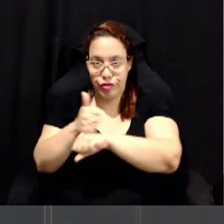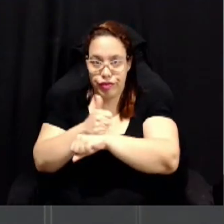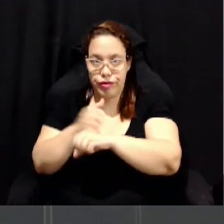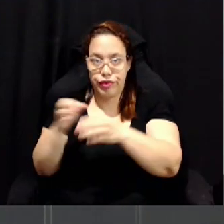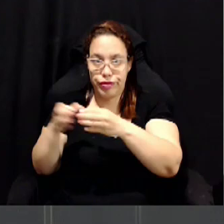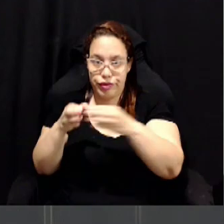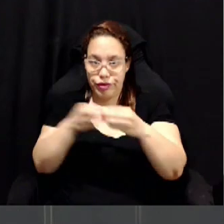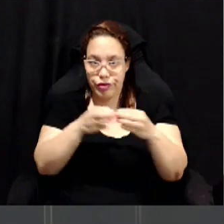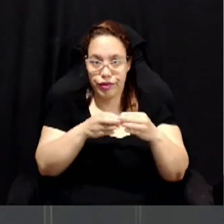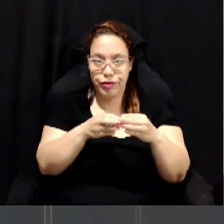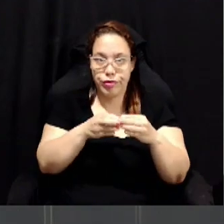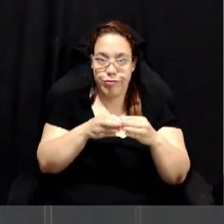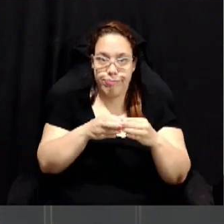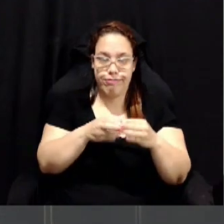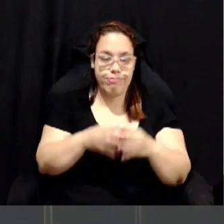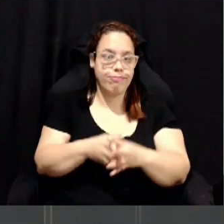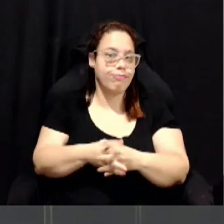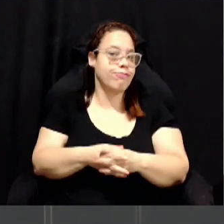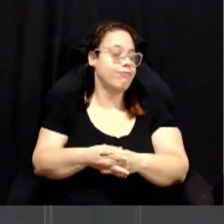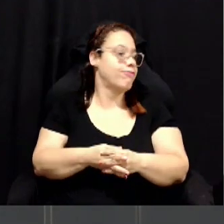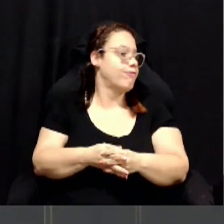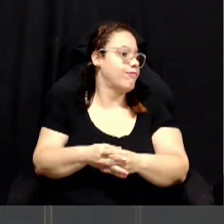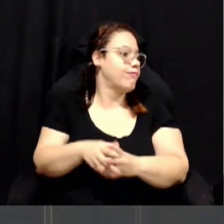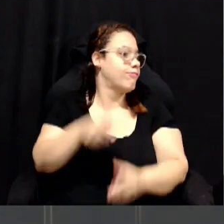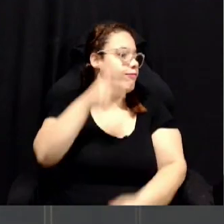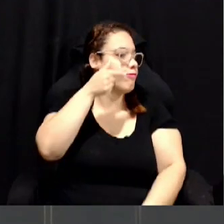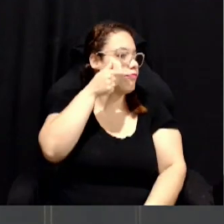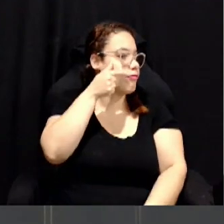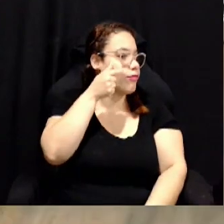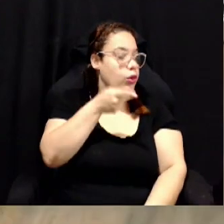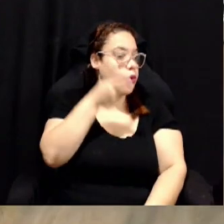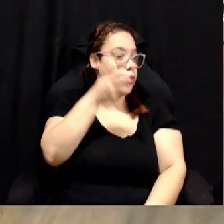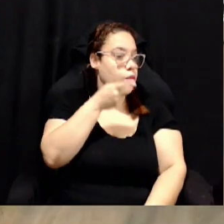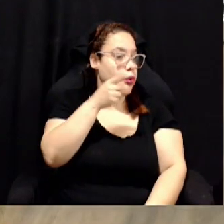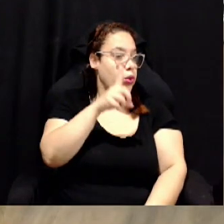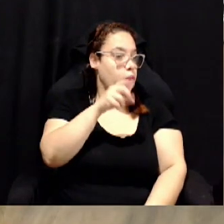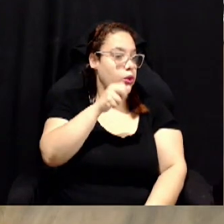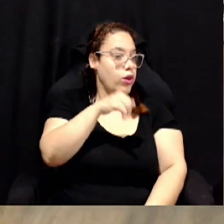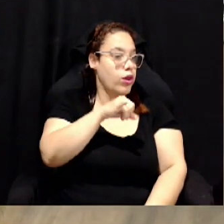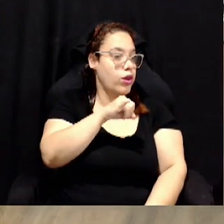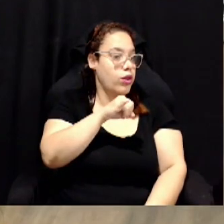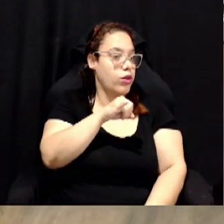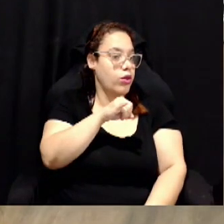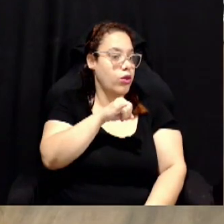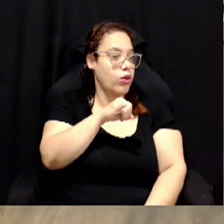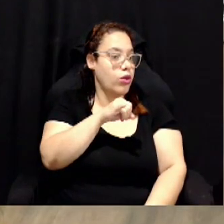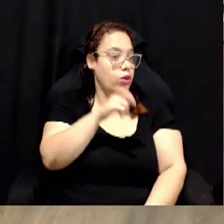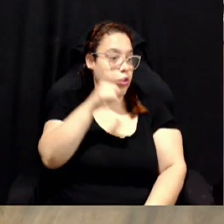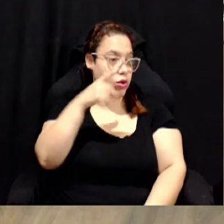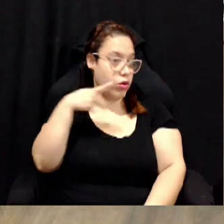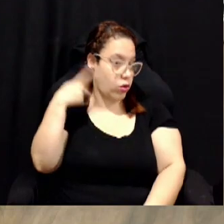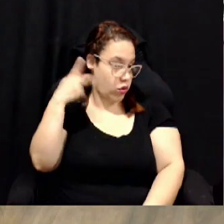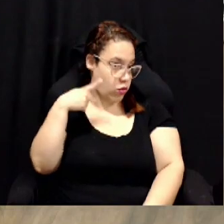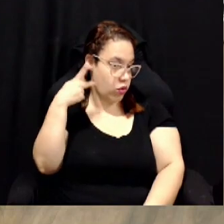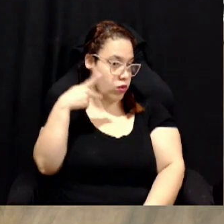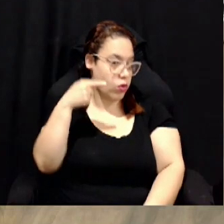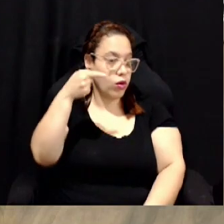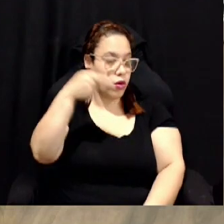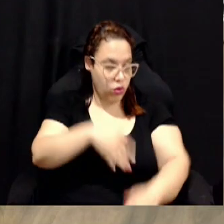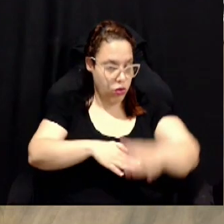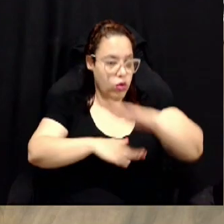equipe. Guilherme. Nessa fala da Dani, eu sou parlamentar, vereador aqui da casa, do